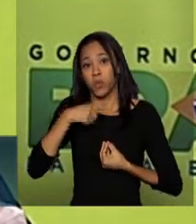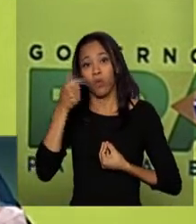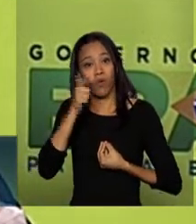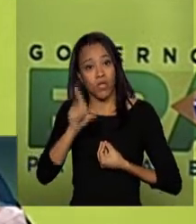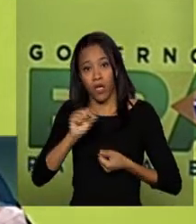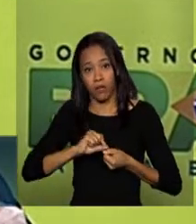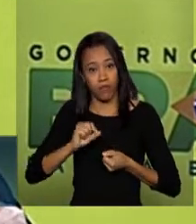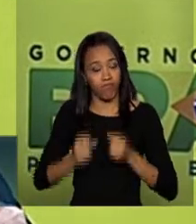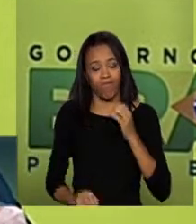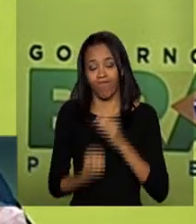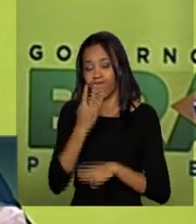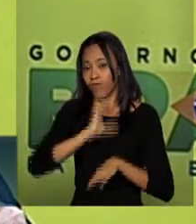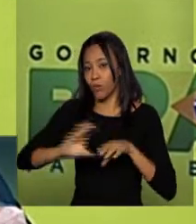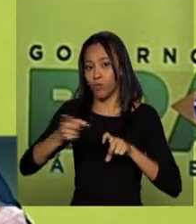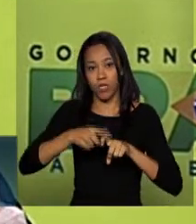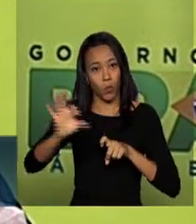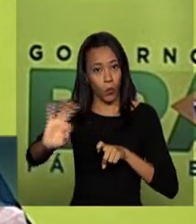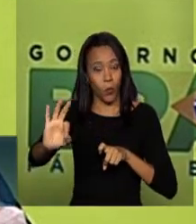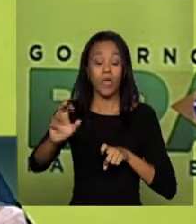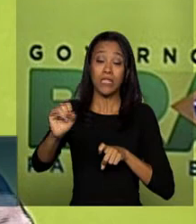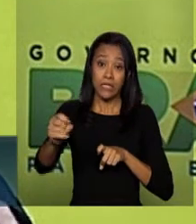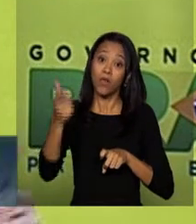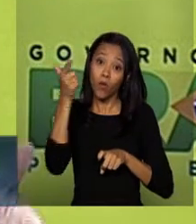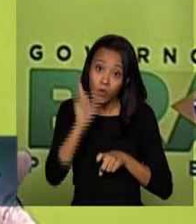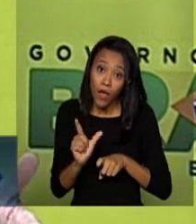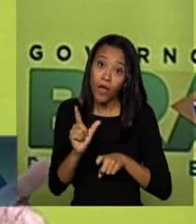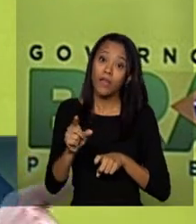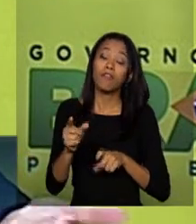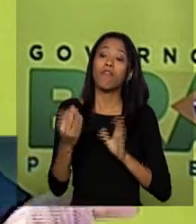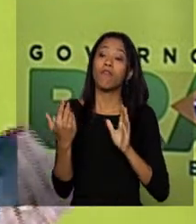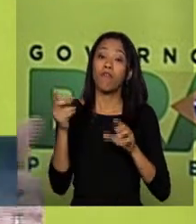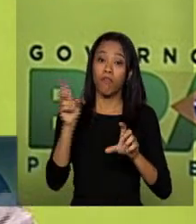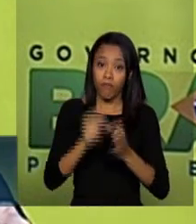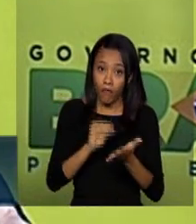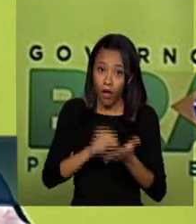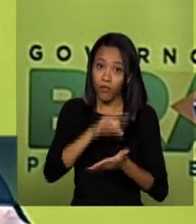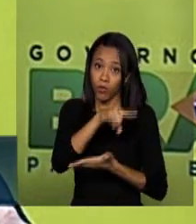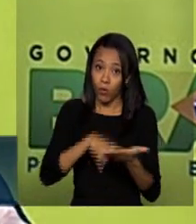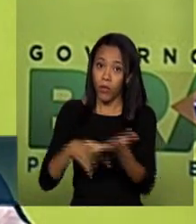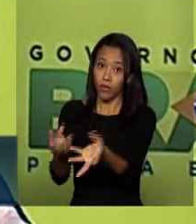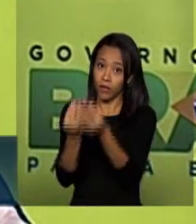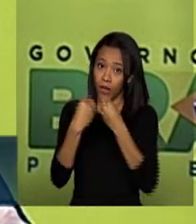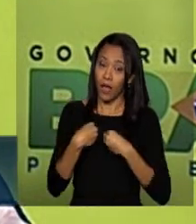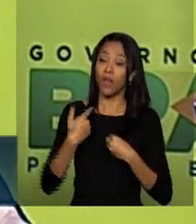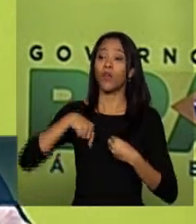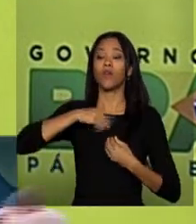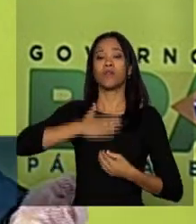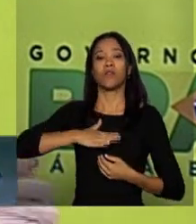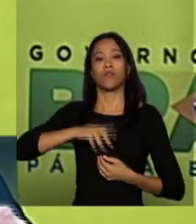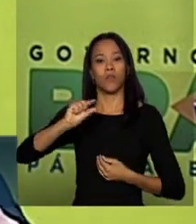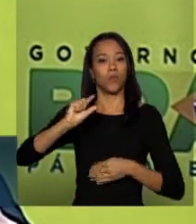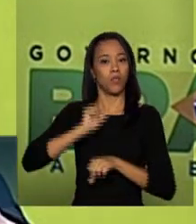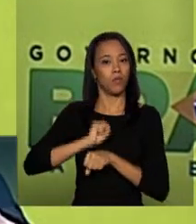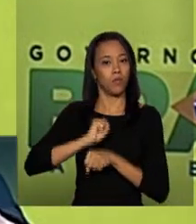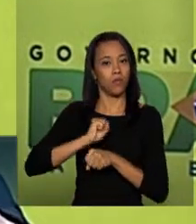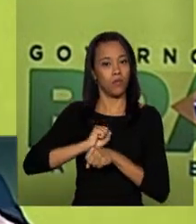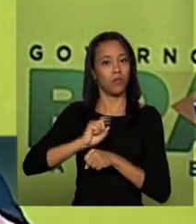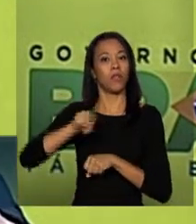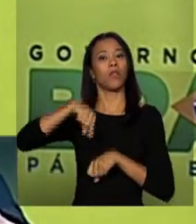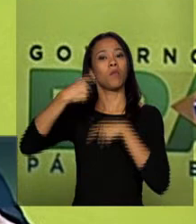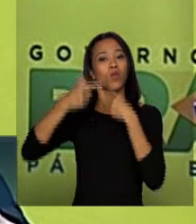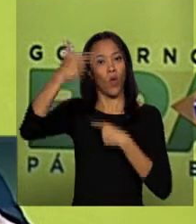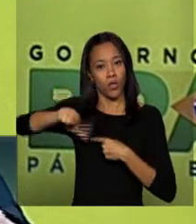apresentar pendências, a gente pode estabelecer um prazo para ele se adequar e ele será novamente avaliado,